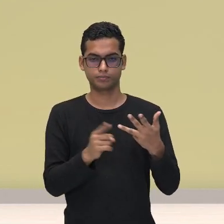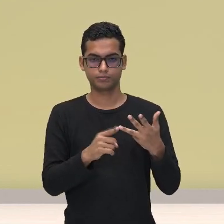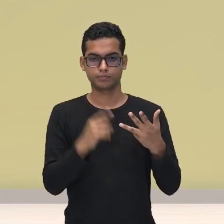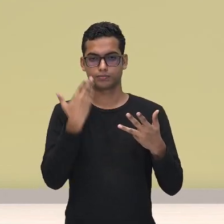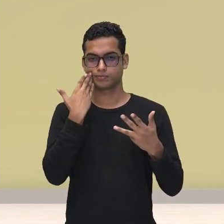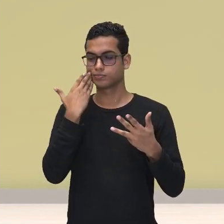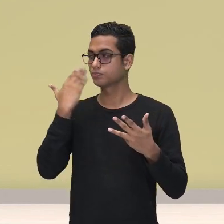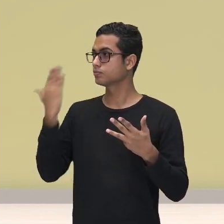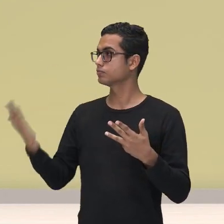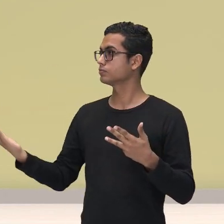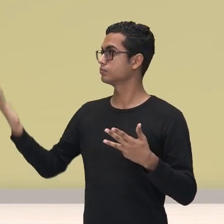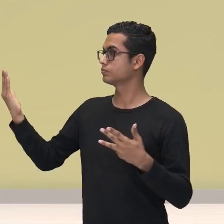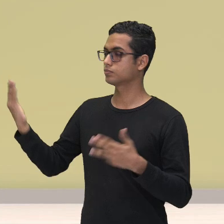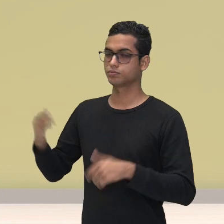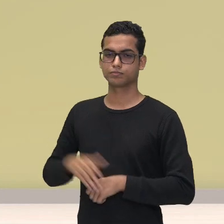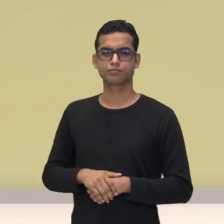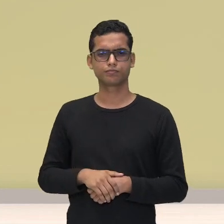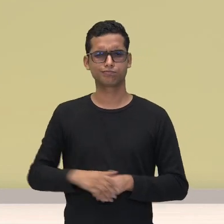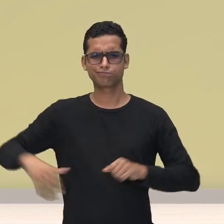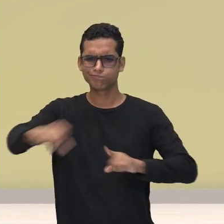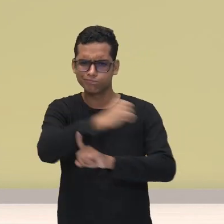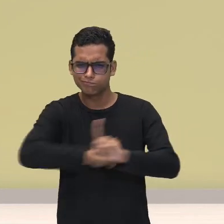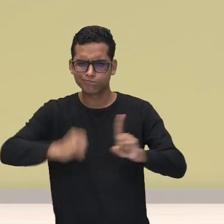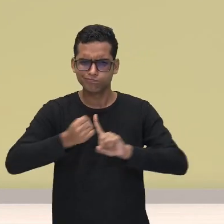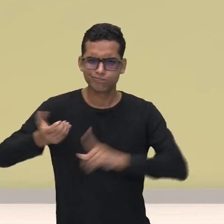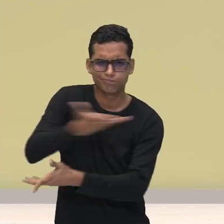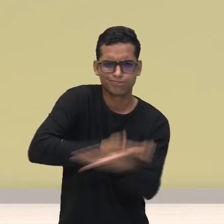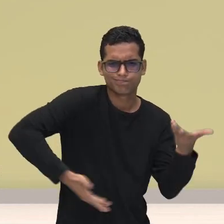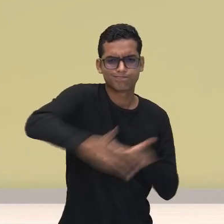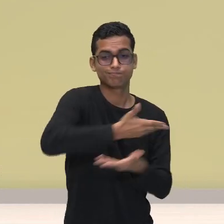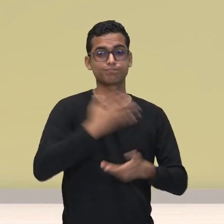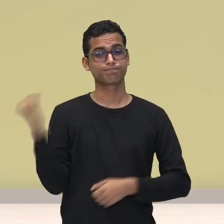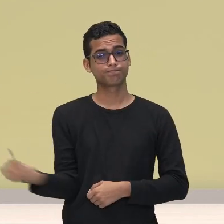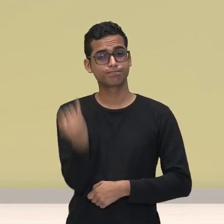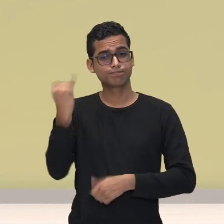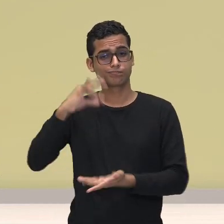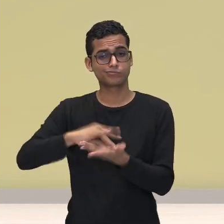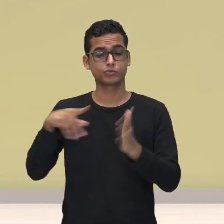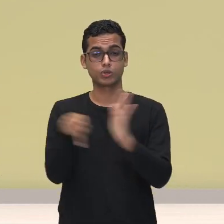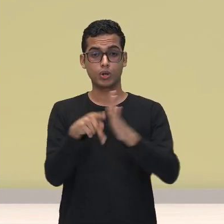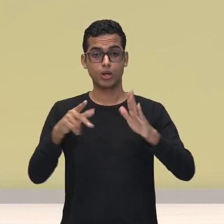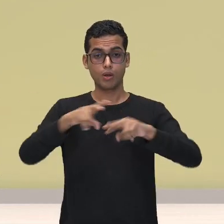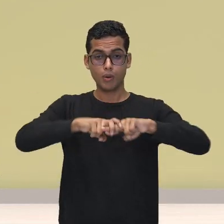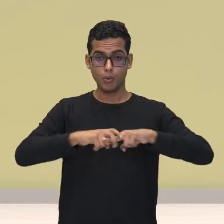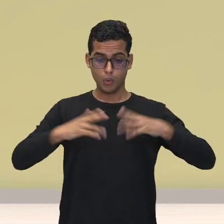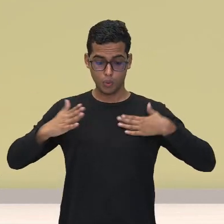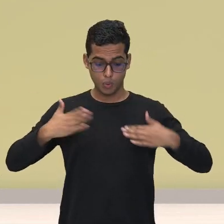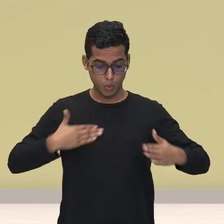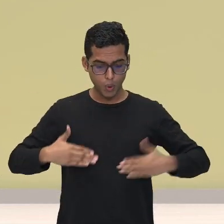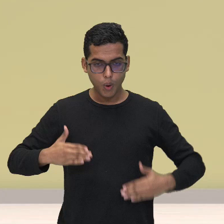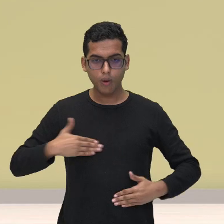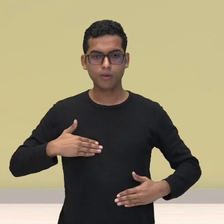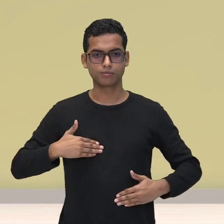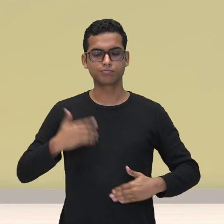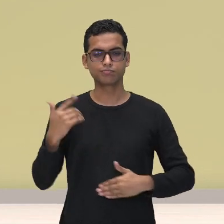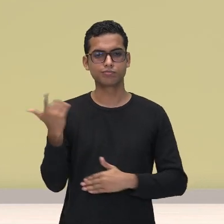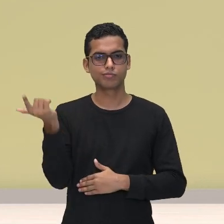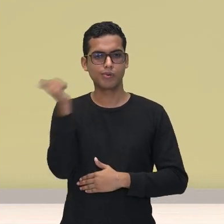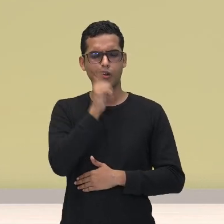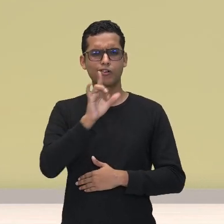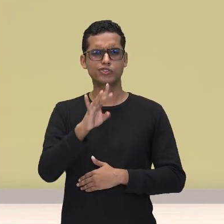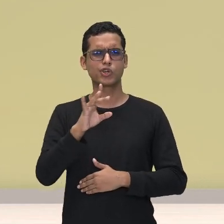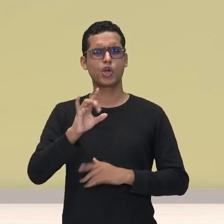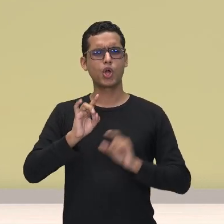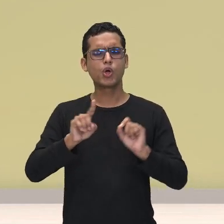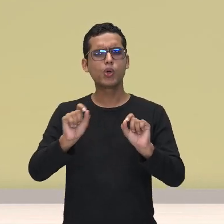ponto, outro degrauzinho, o socializar-se também é importante, porque o nosso corpo deve ser contemplado não só no físico,